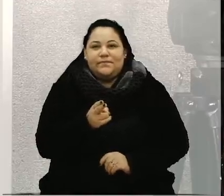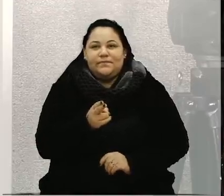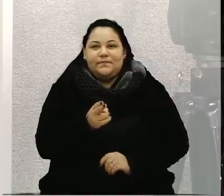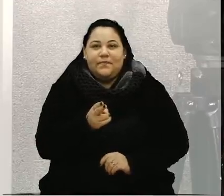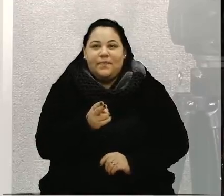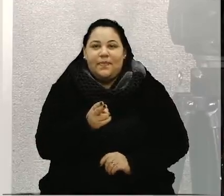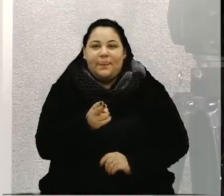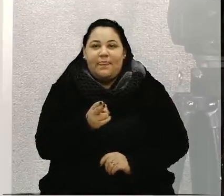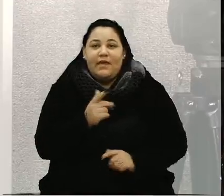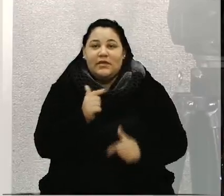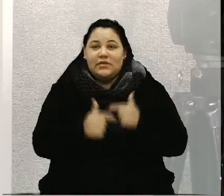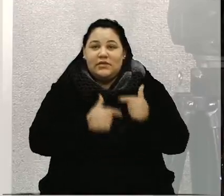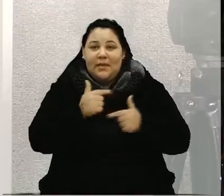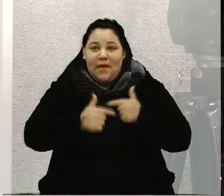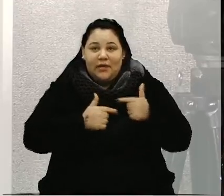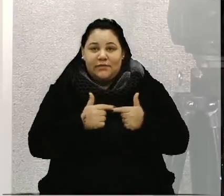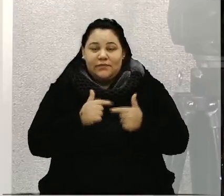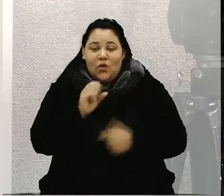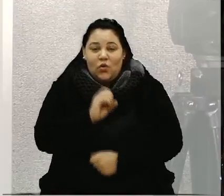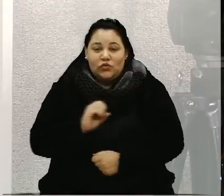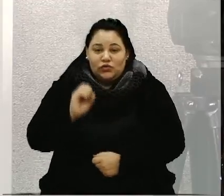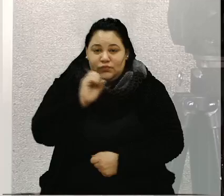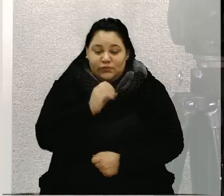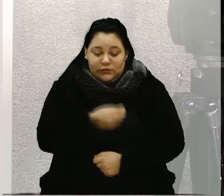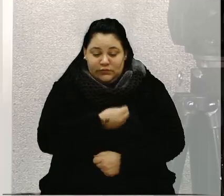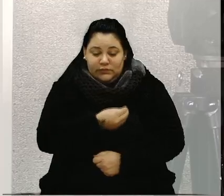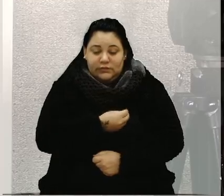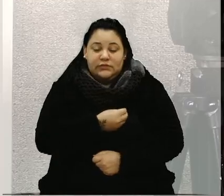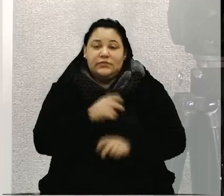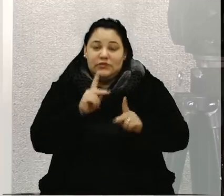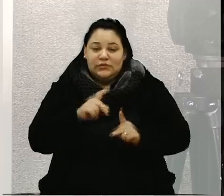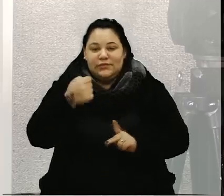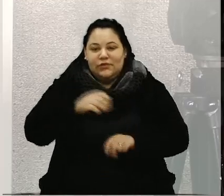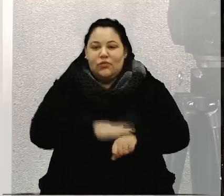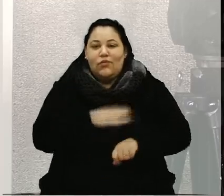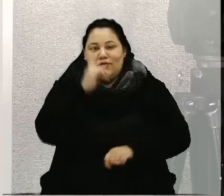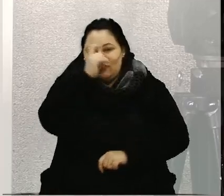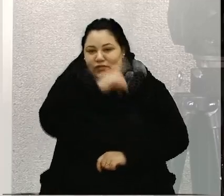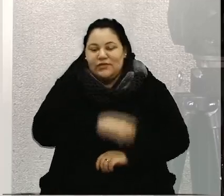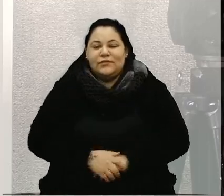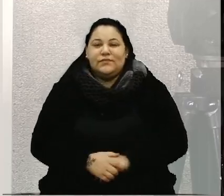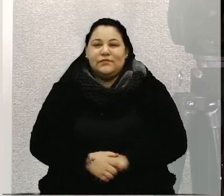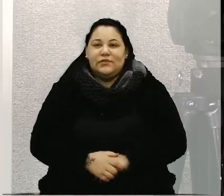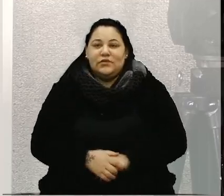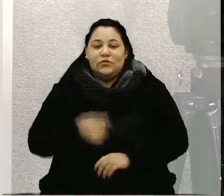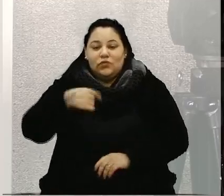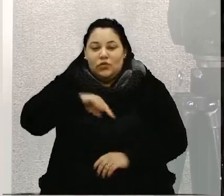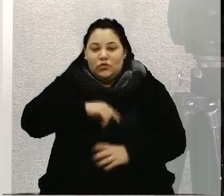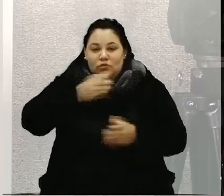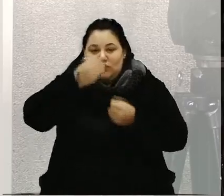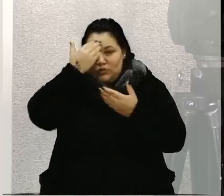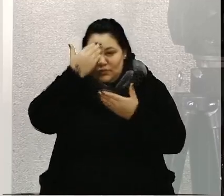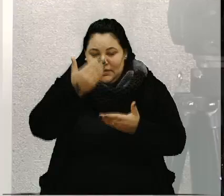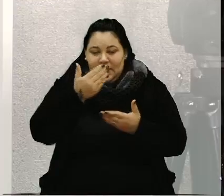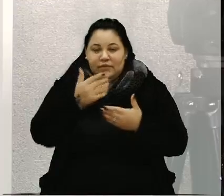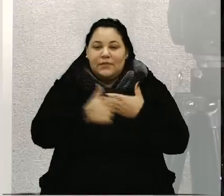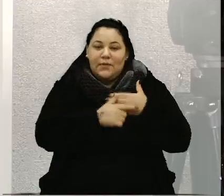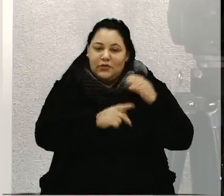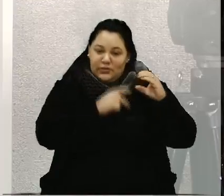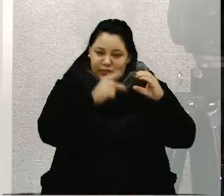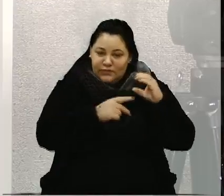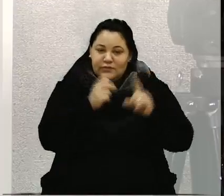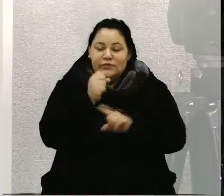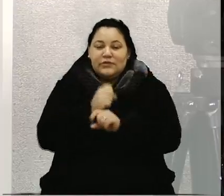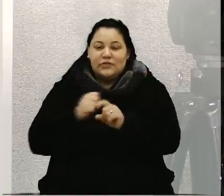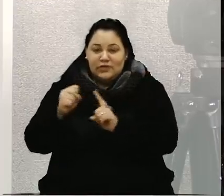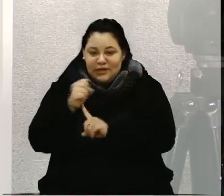levando essa nova vida a pessoas que tanto precisam no momento mais difícil. Então, o nosso muito obrigado como Câmara de Vereadores, como